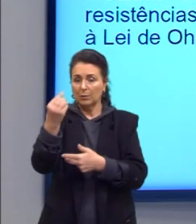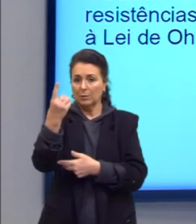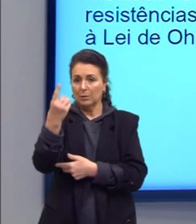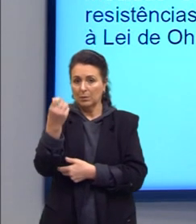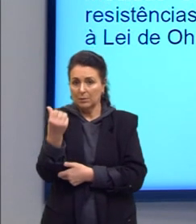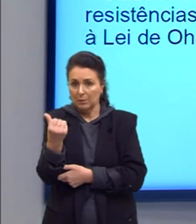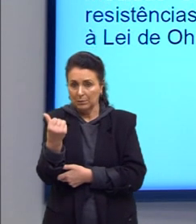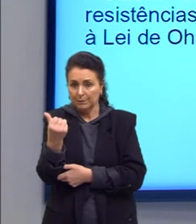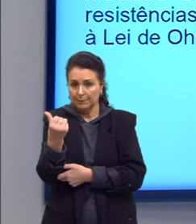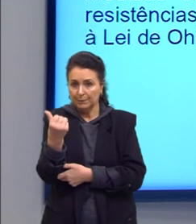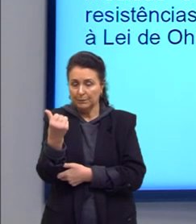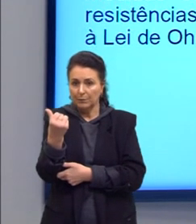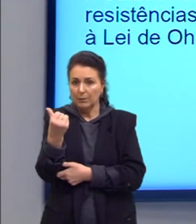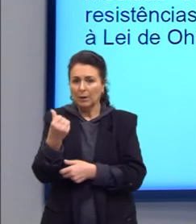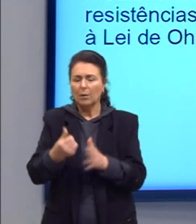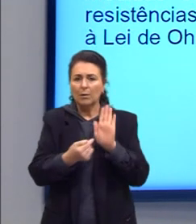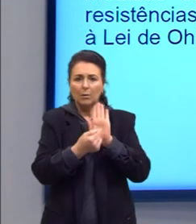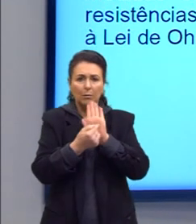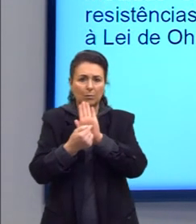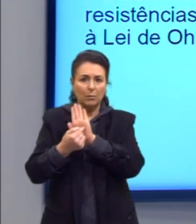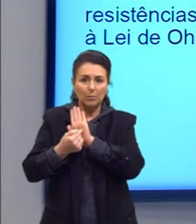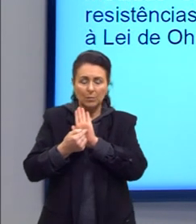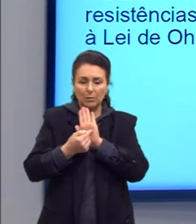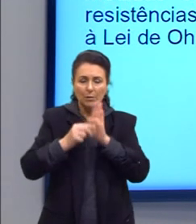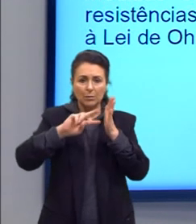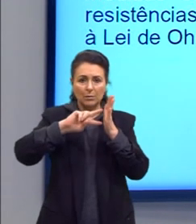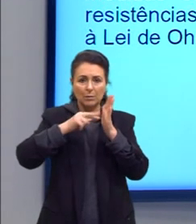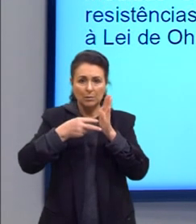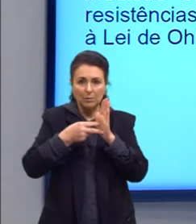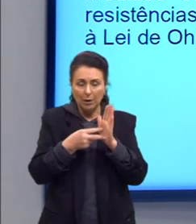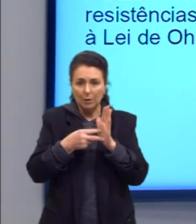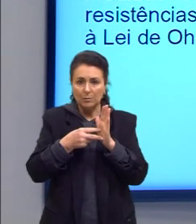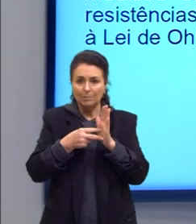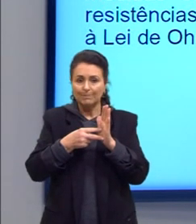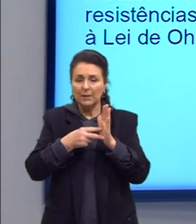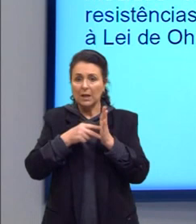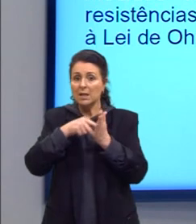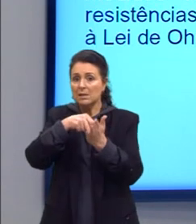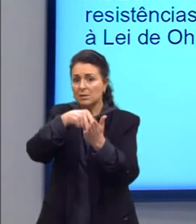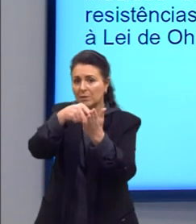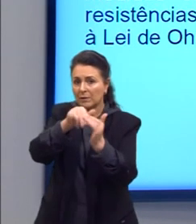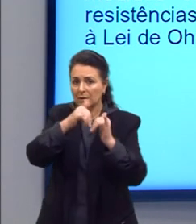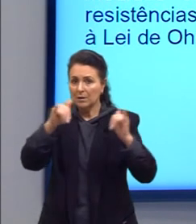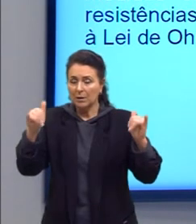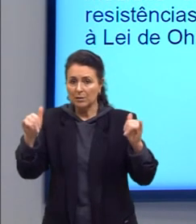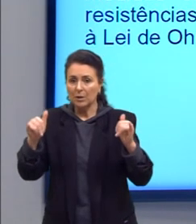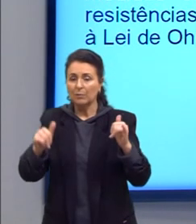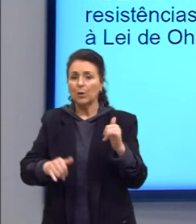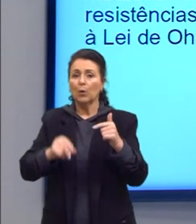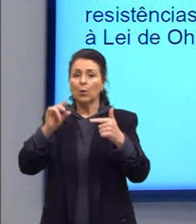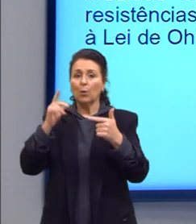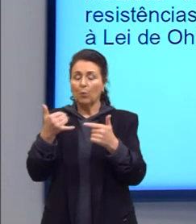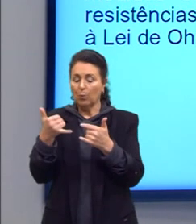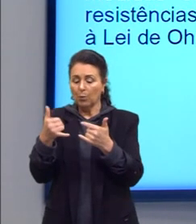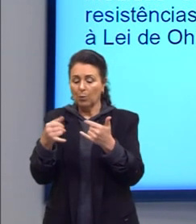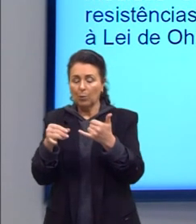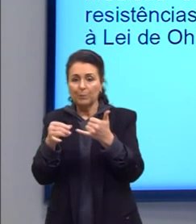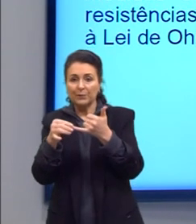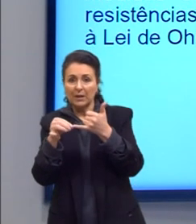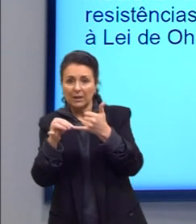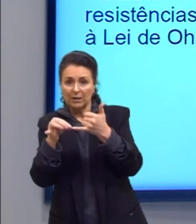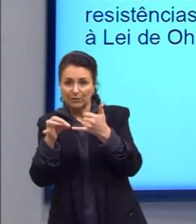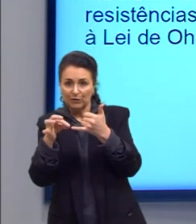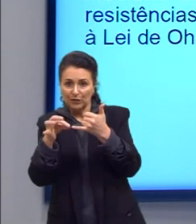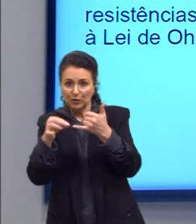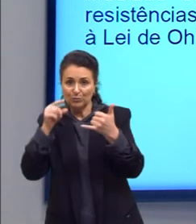certo então por apresentar significativa resistividade elétrica o grafite pode ser utilizado para